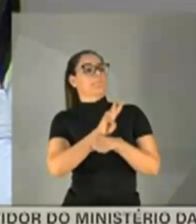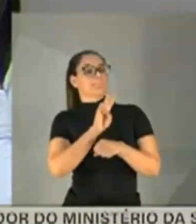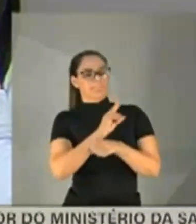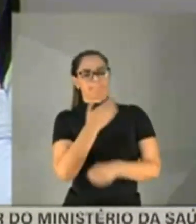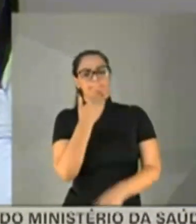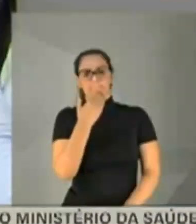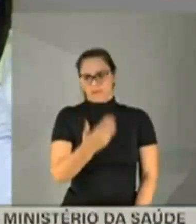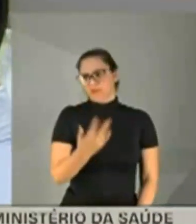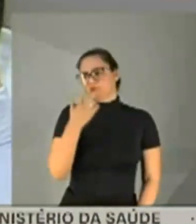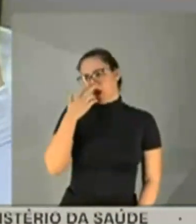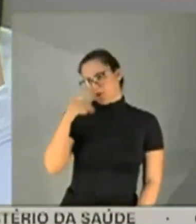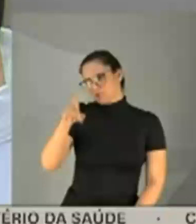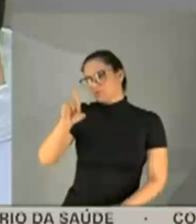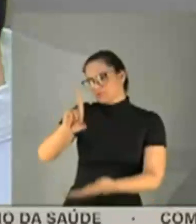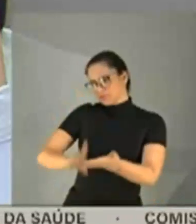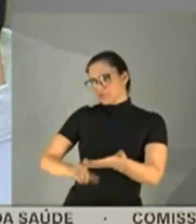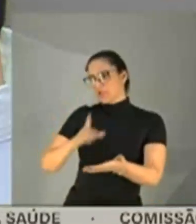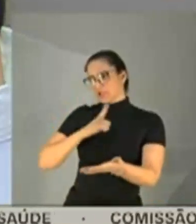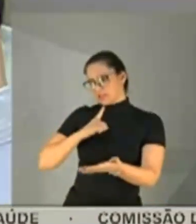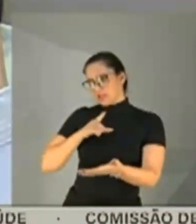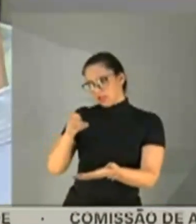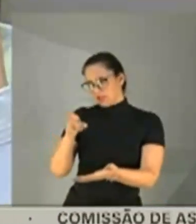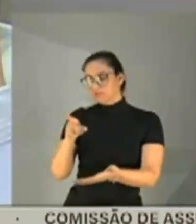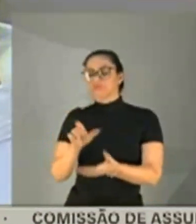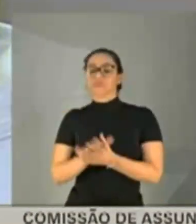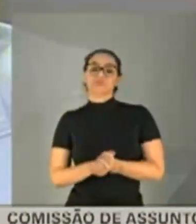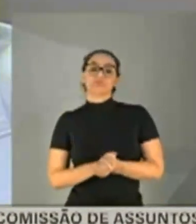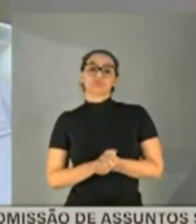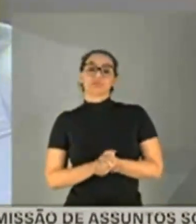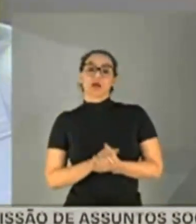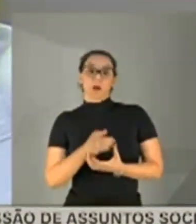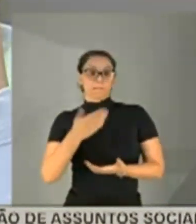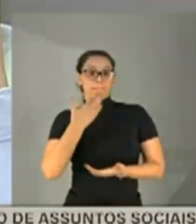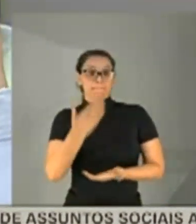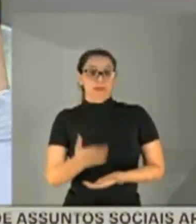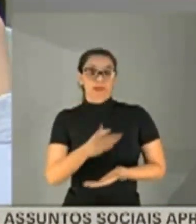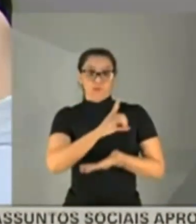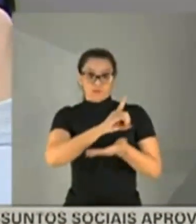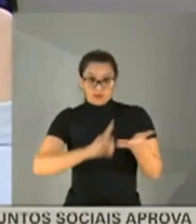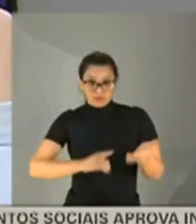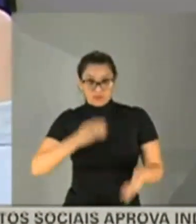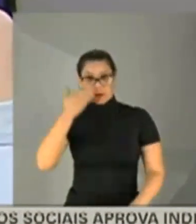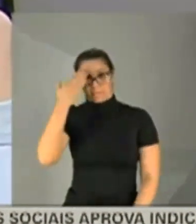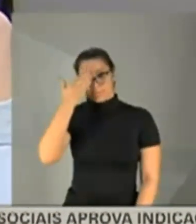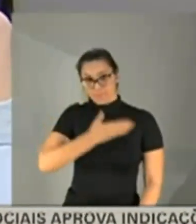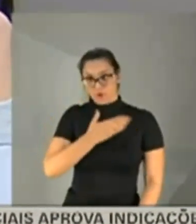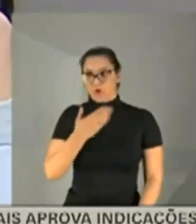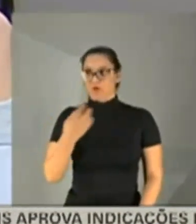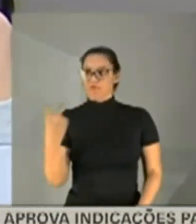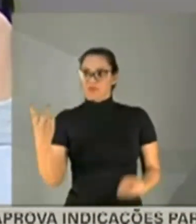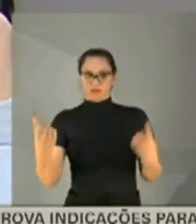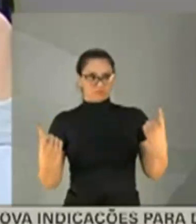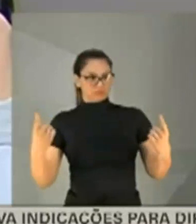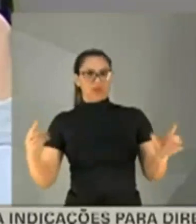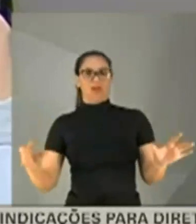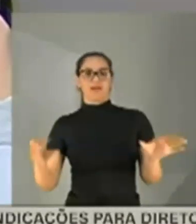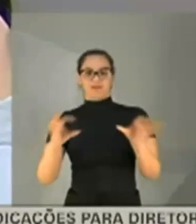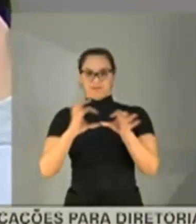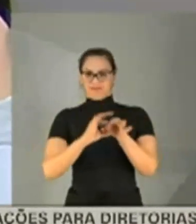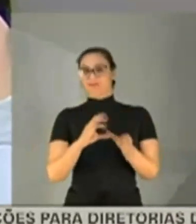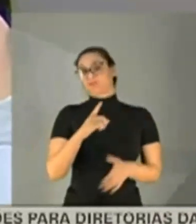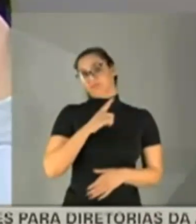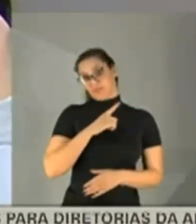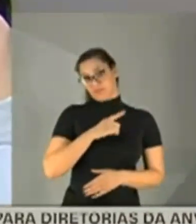deve ter, ela pede uma declaração que comprove que, de fato, uma empresa tem vínculo com a outra,